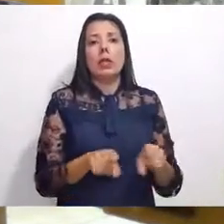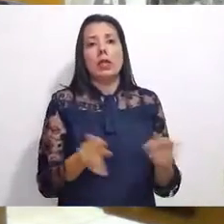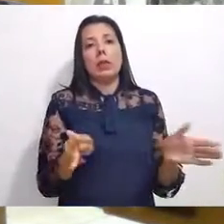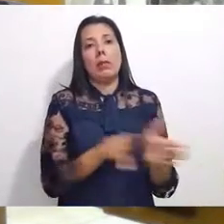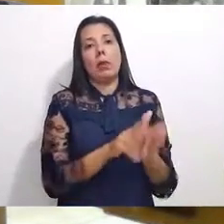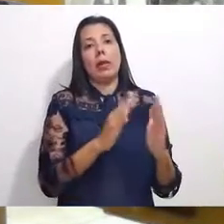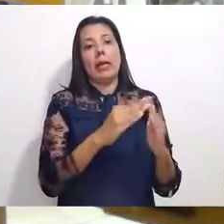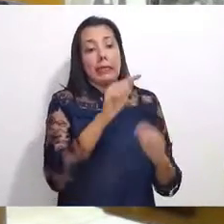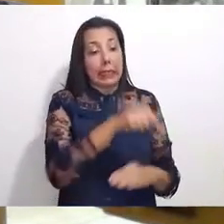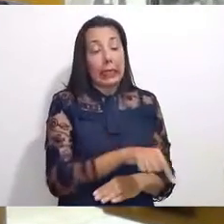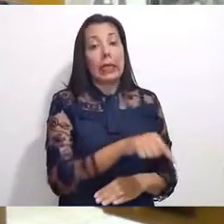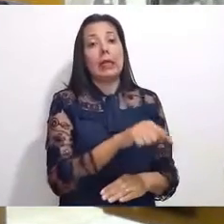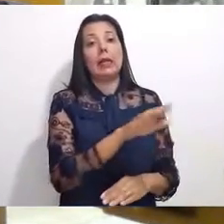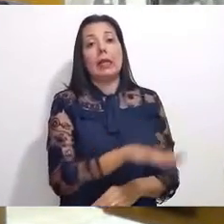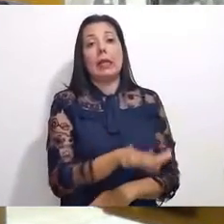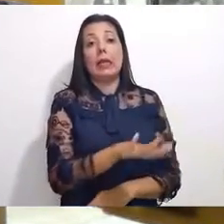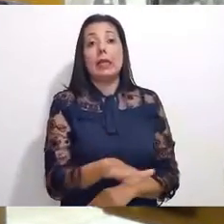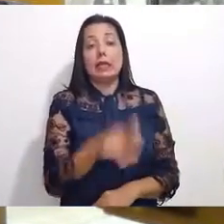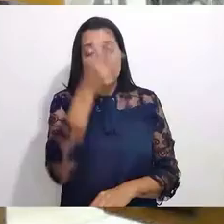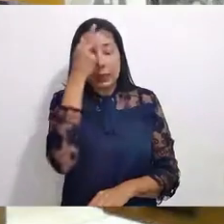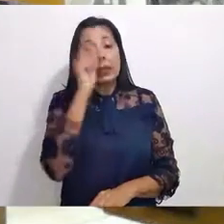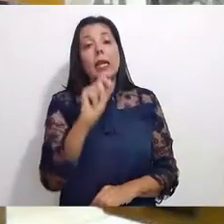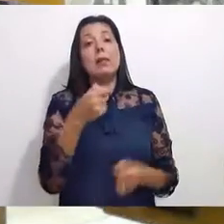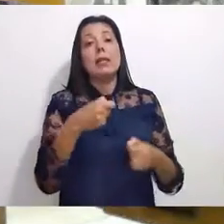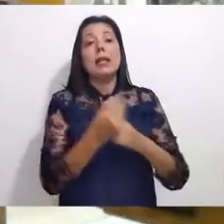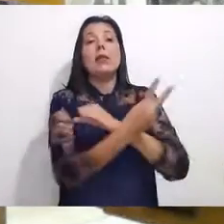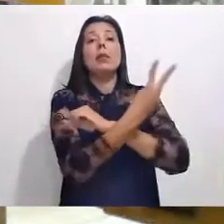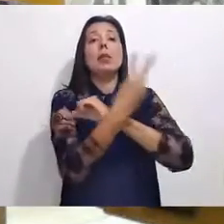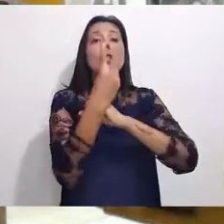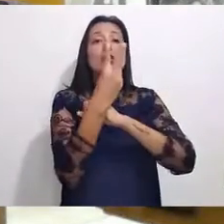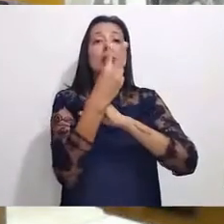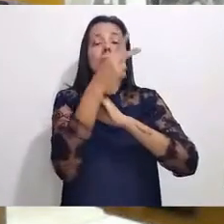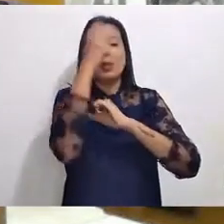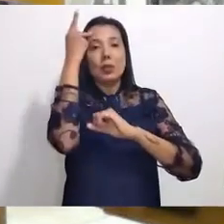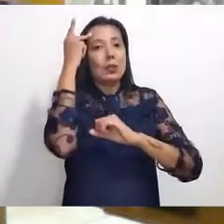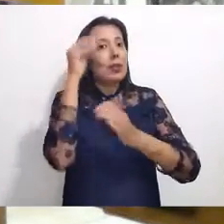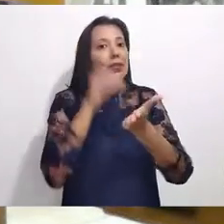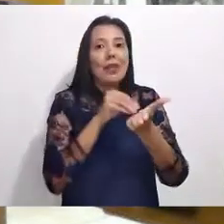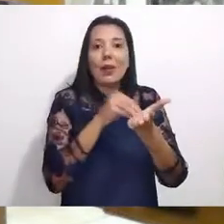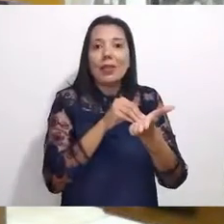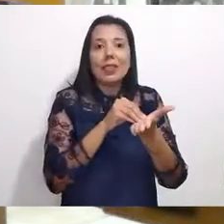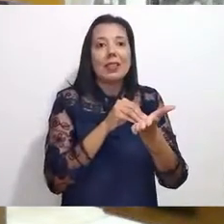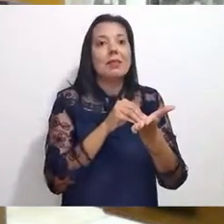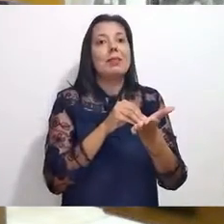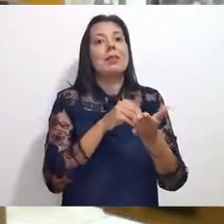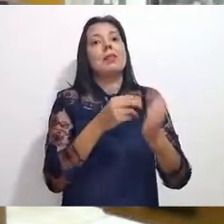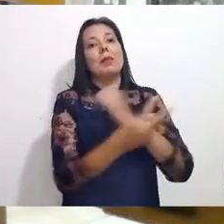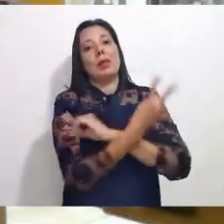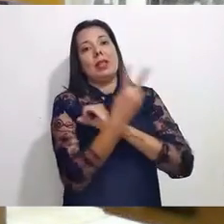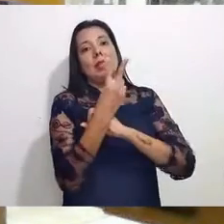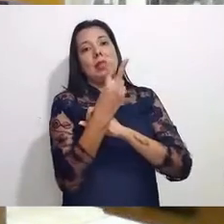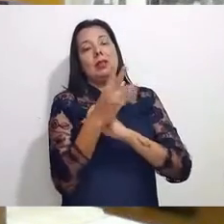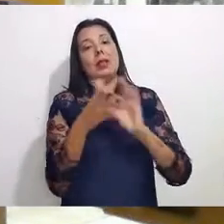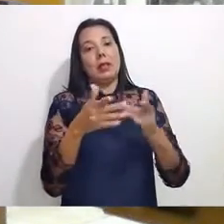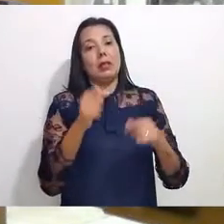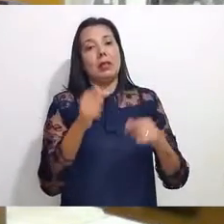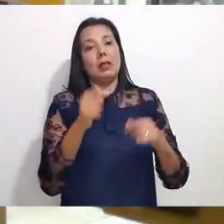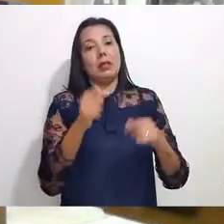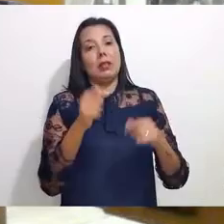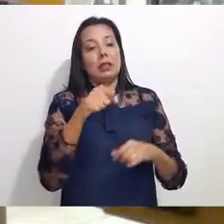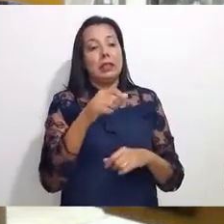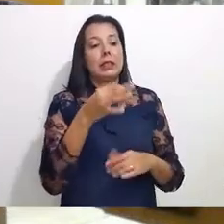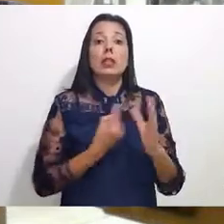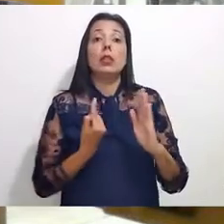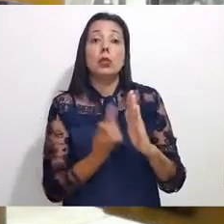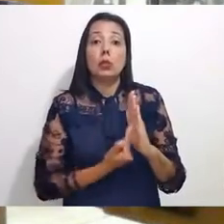deveria proteger é que desprotege a quem abusa. Então, assim, com certeza, nessa época de isolamento social, tem muita criança, enquanto a gente está